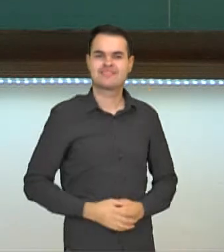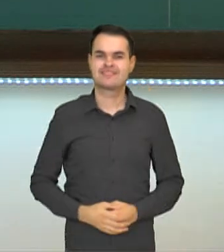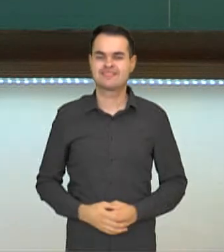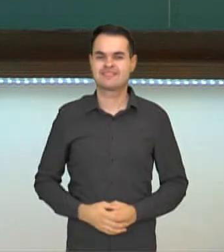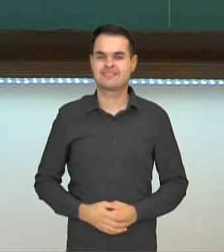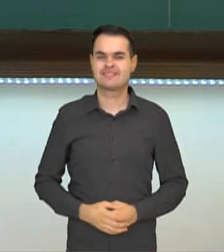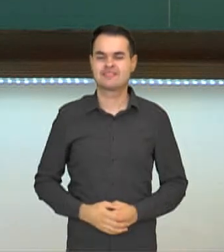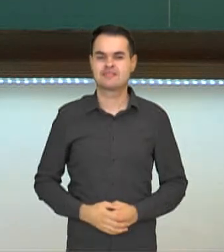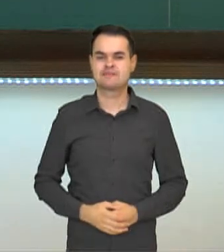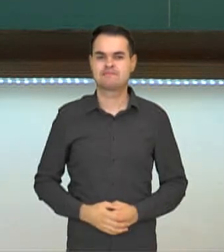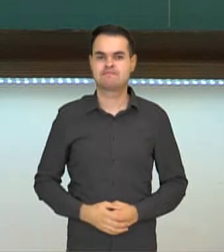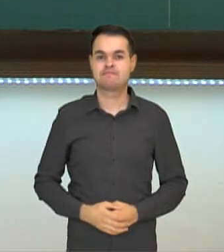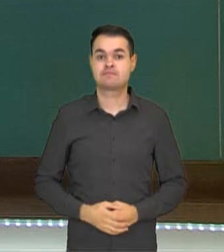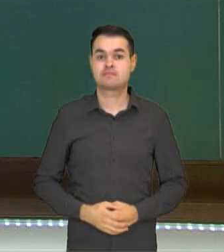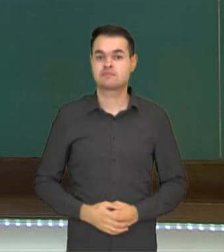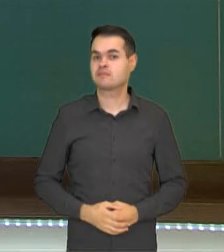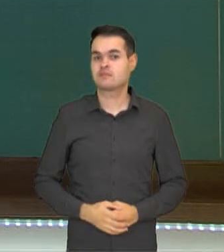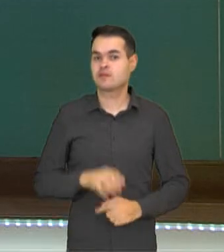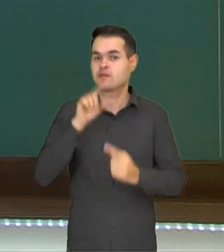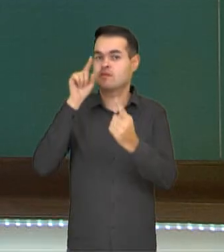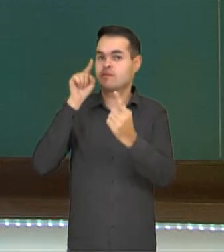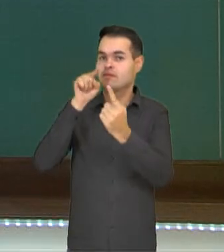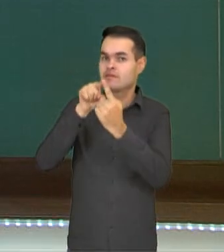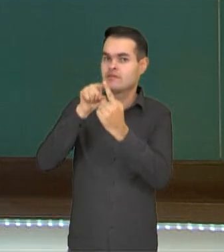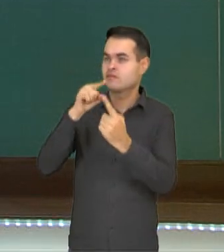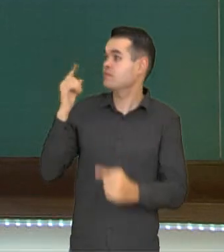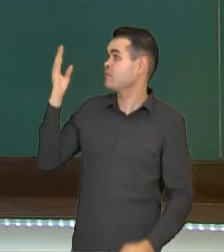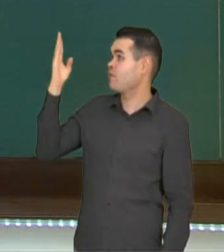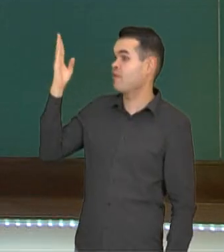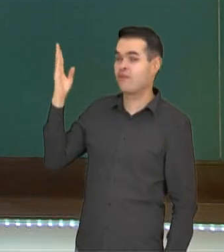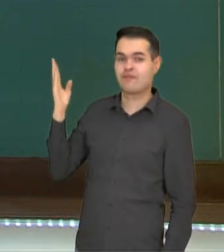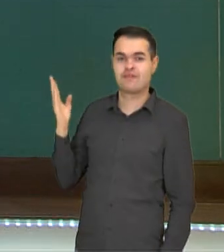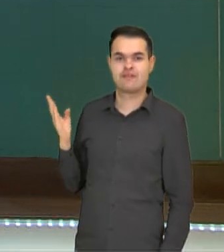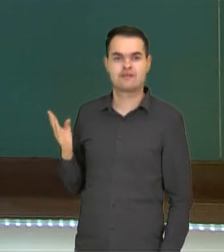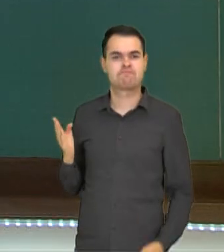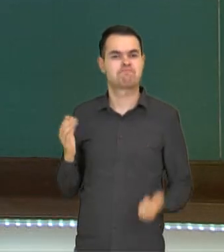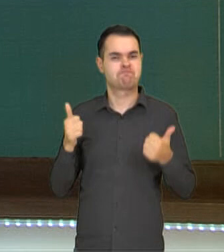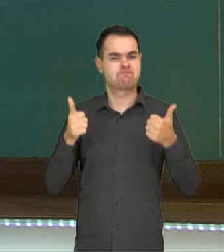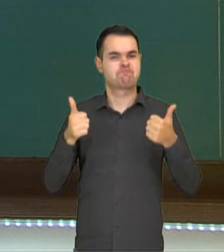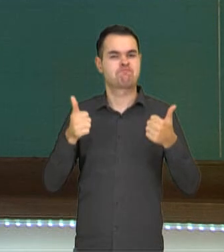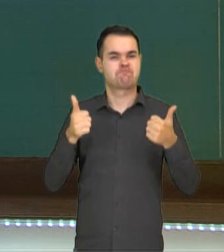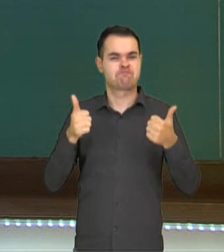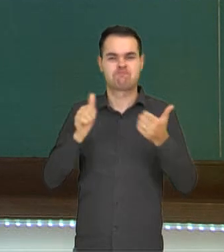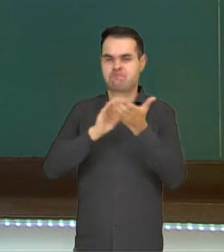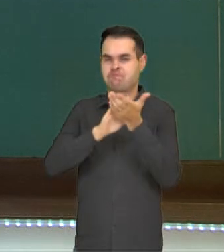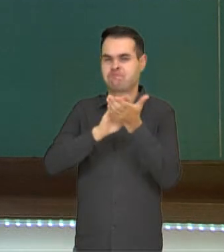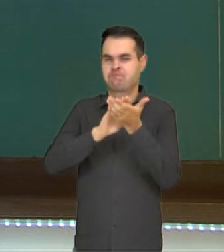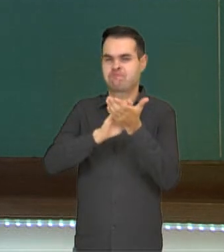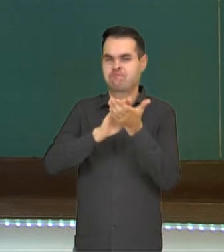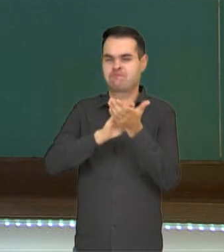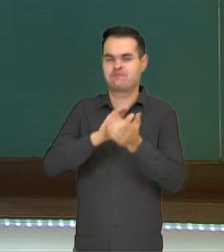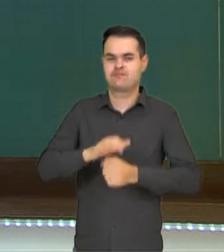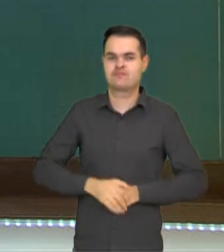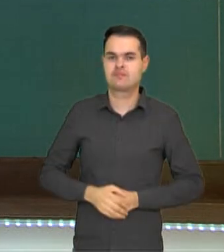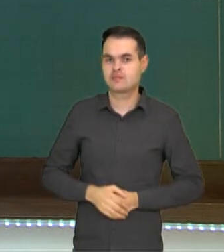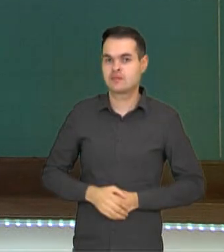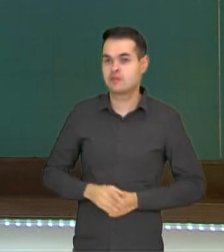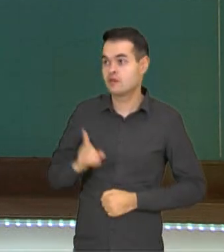Então, vamos para o quê? Os nossos objetivos. Muito bem, olha lá. Então, nós vamos o